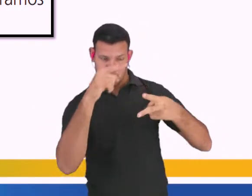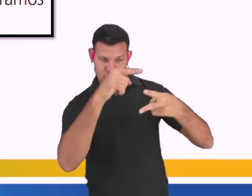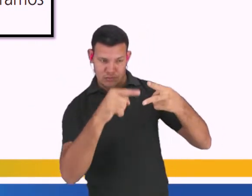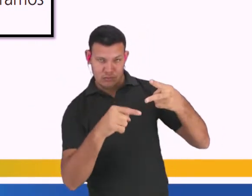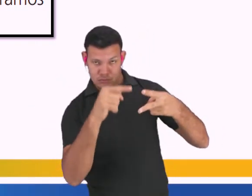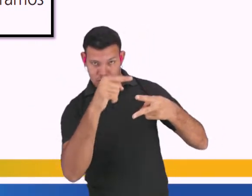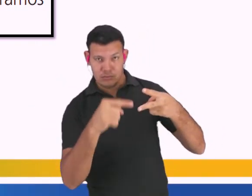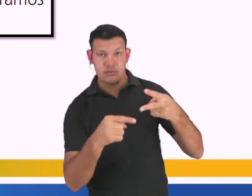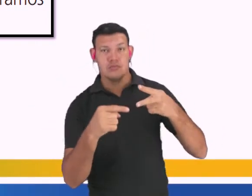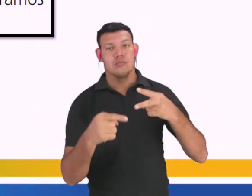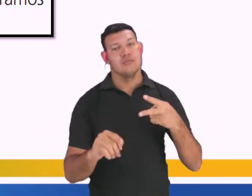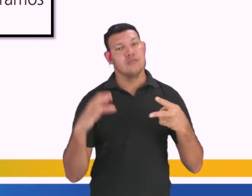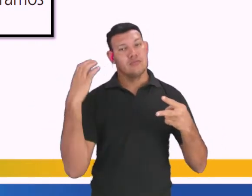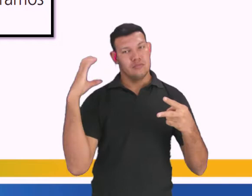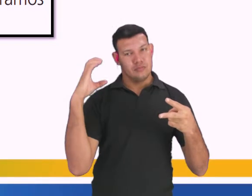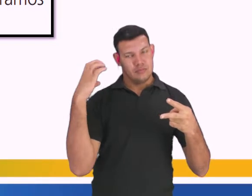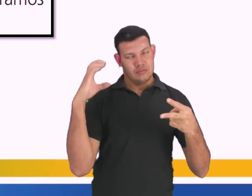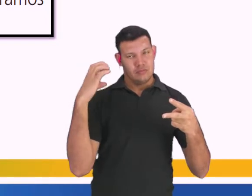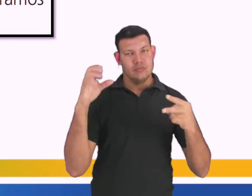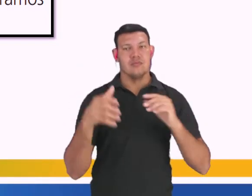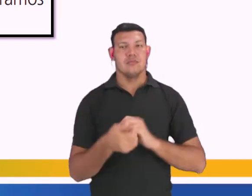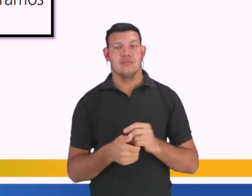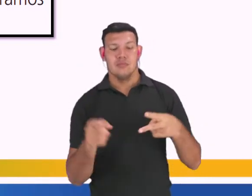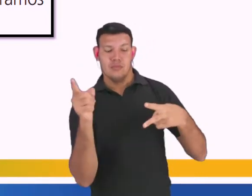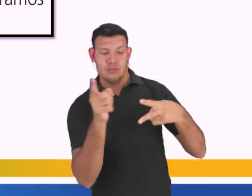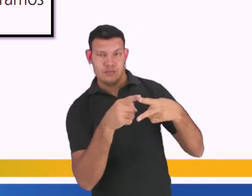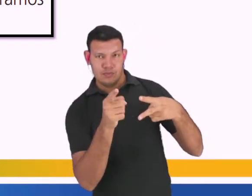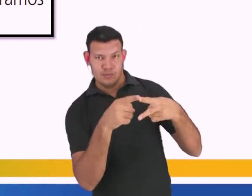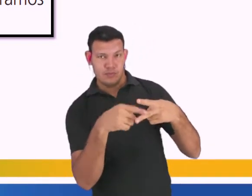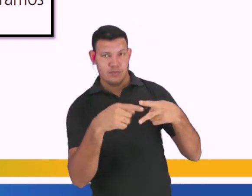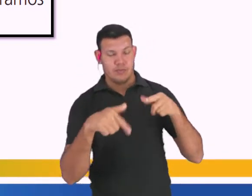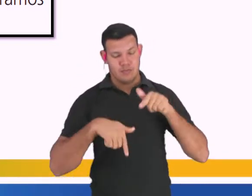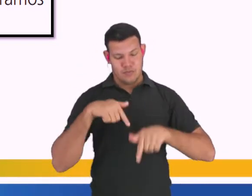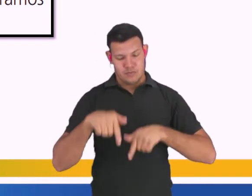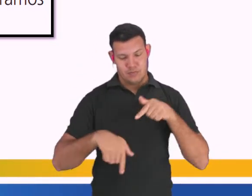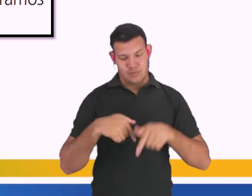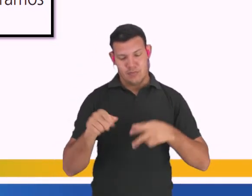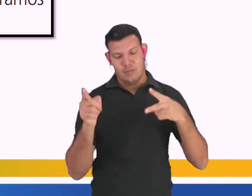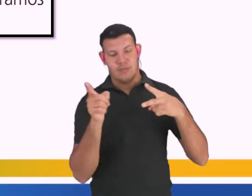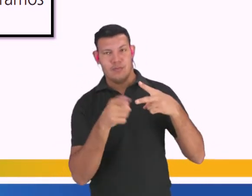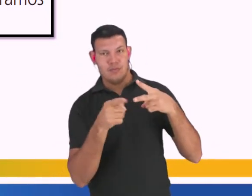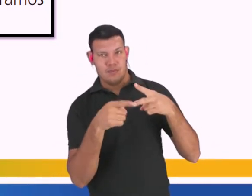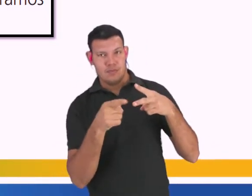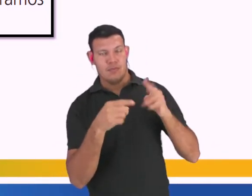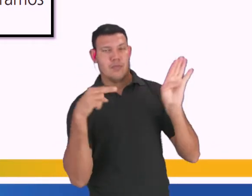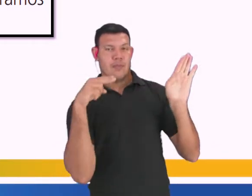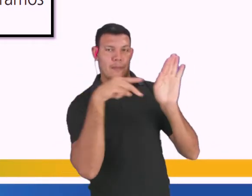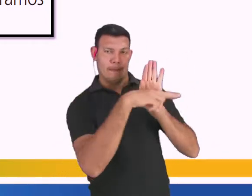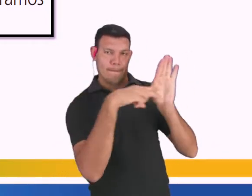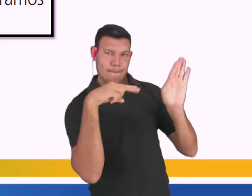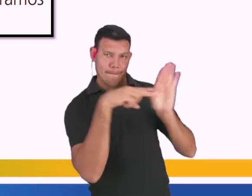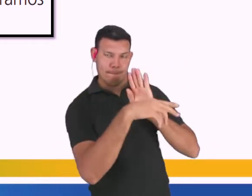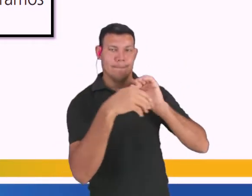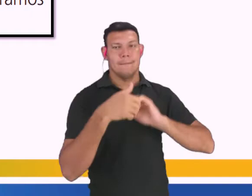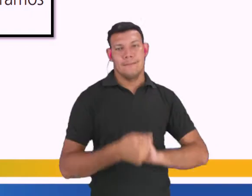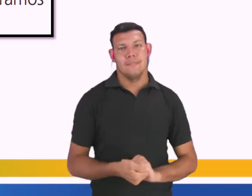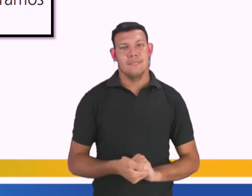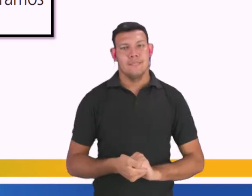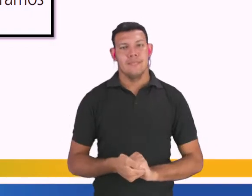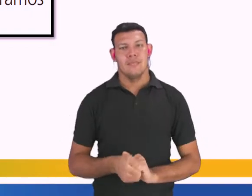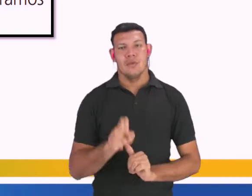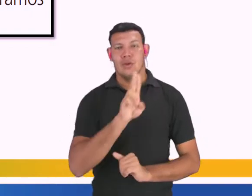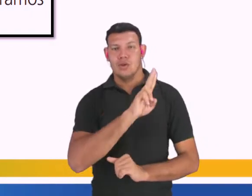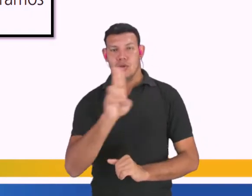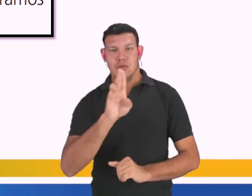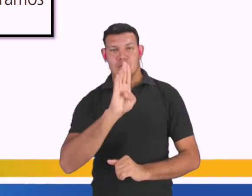de contato entre dois ramos da ciência, que é a ciência química e biológica,